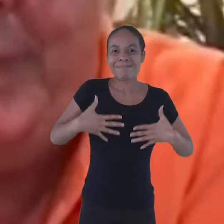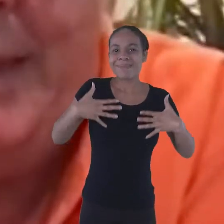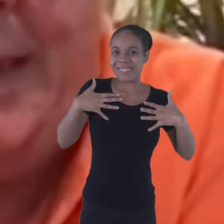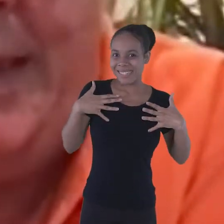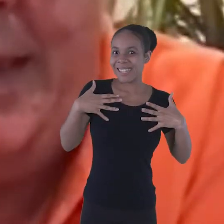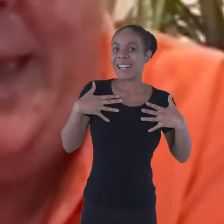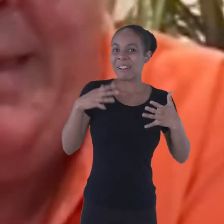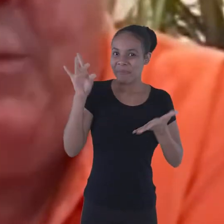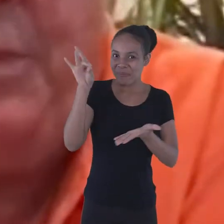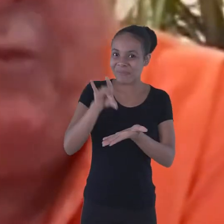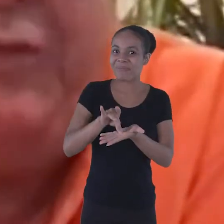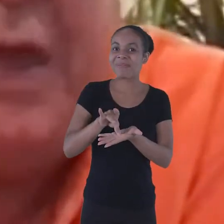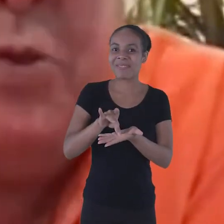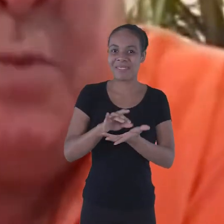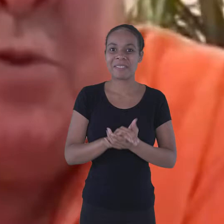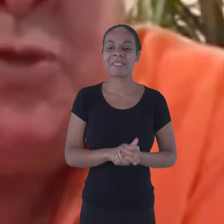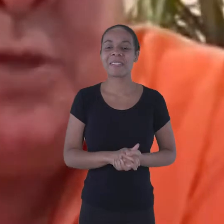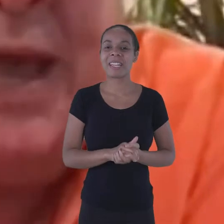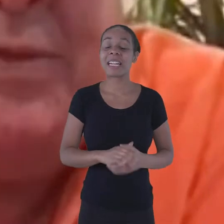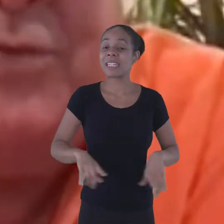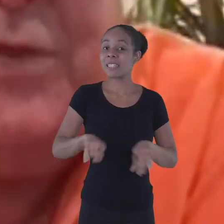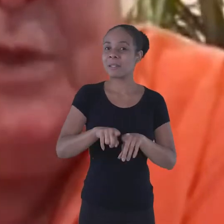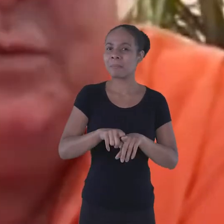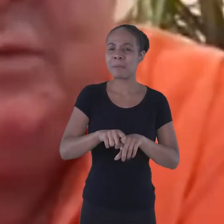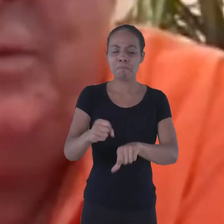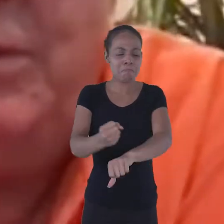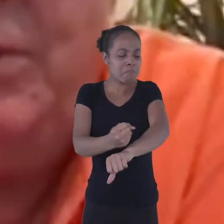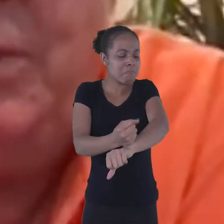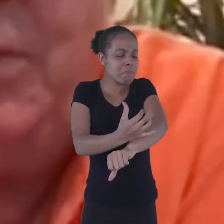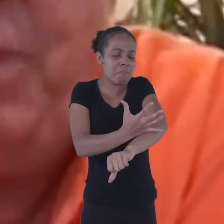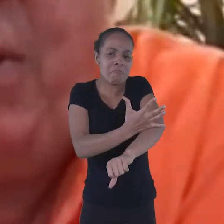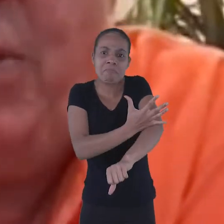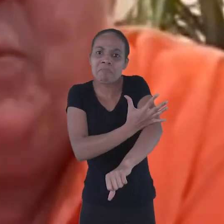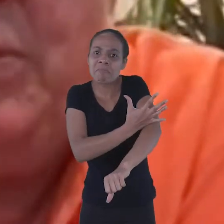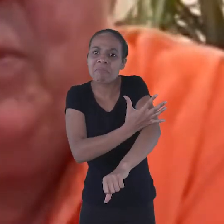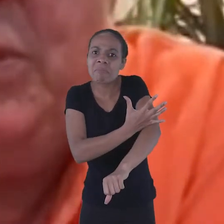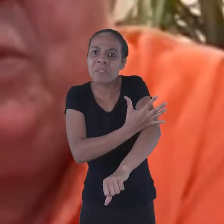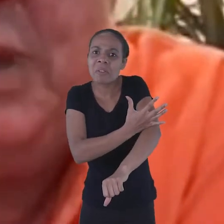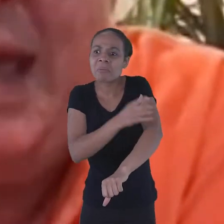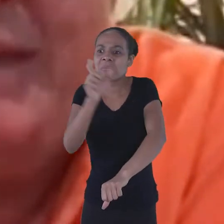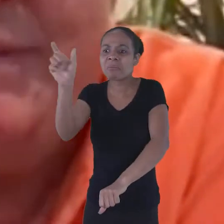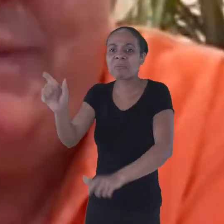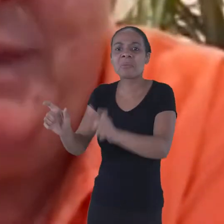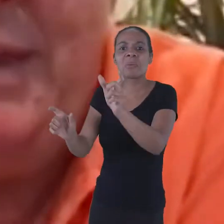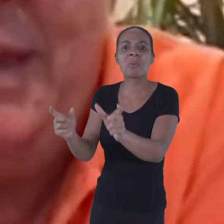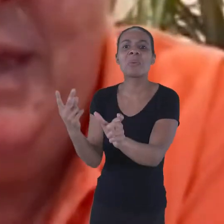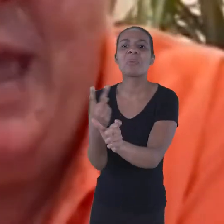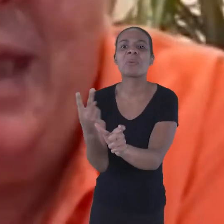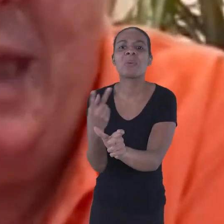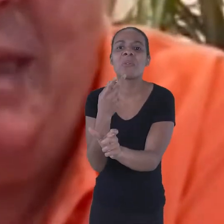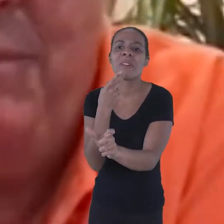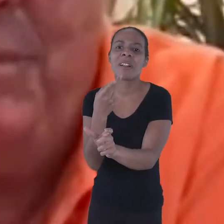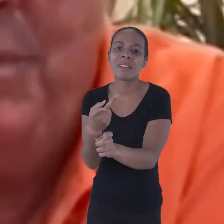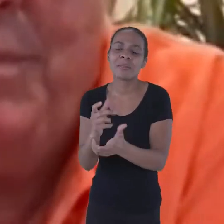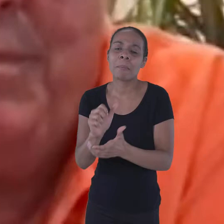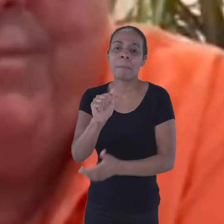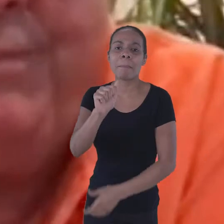Agora, eu fiquei muito emocionado ouvindo o Paulo e o Graça